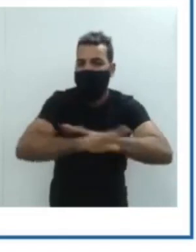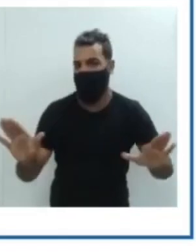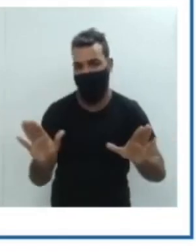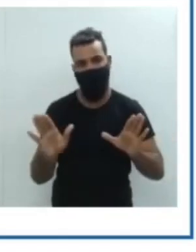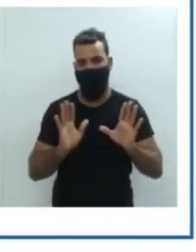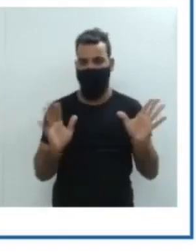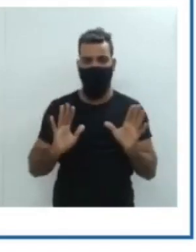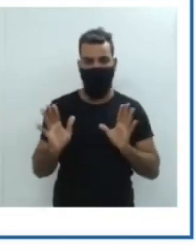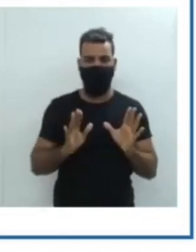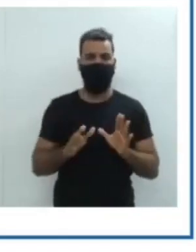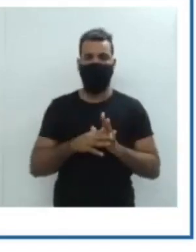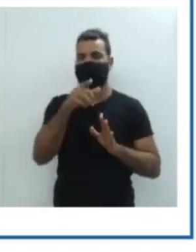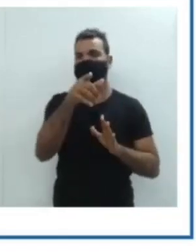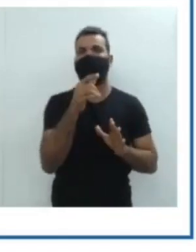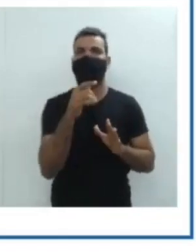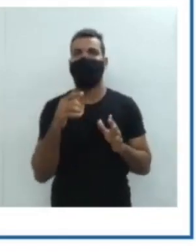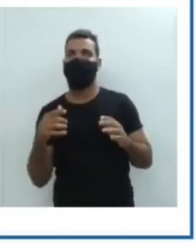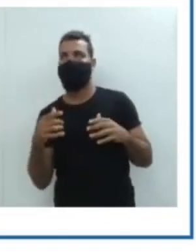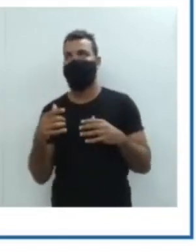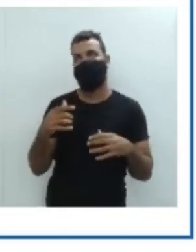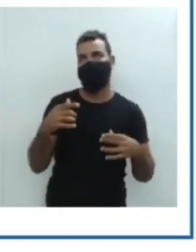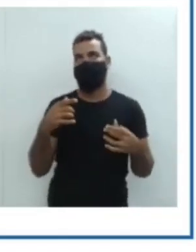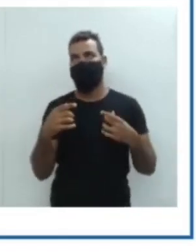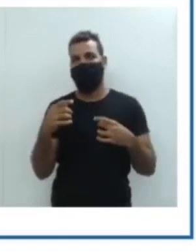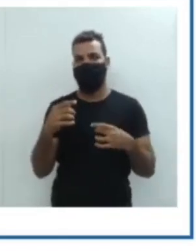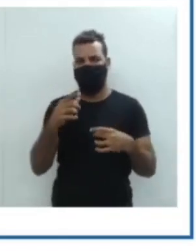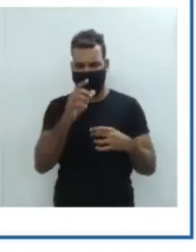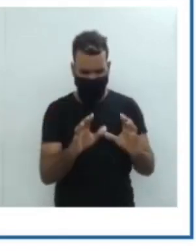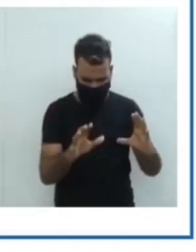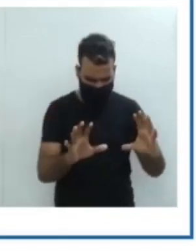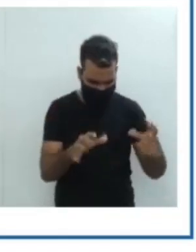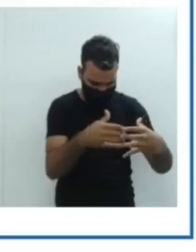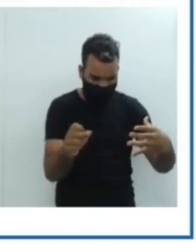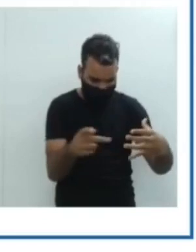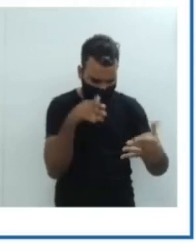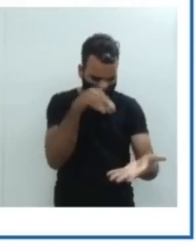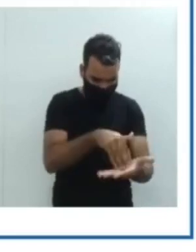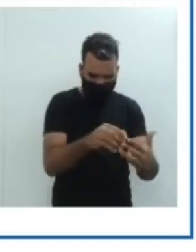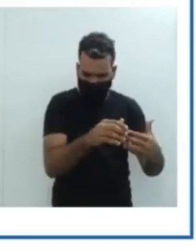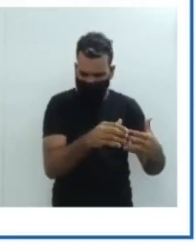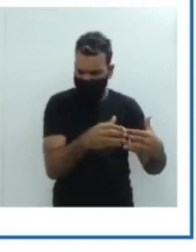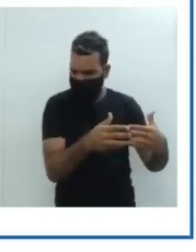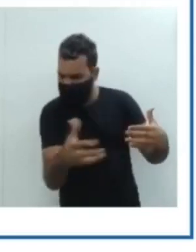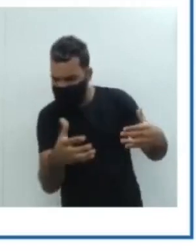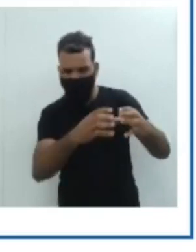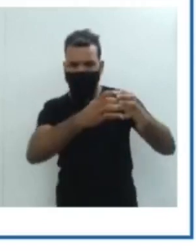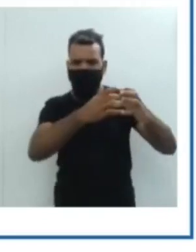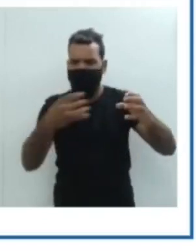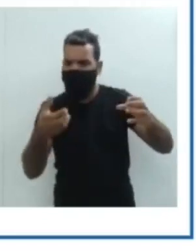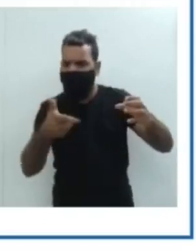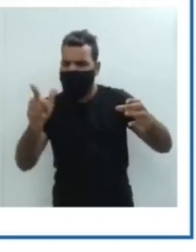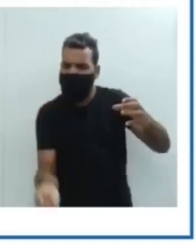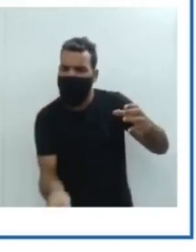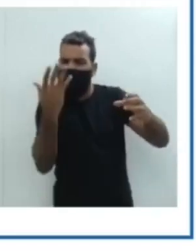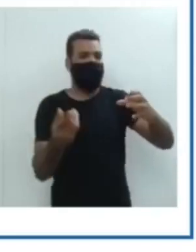você não precisa de criar uma outra classe que ergue Aquilo é como algo que